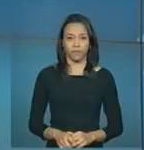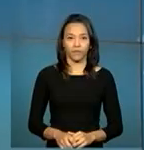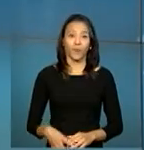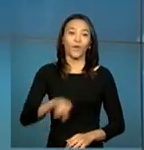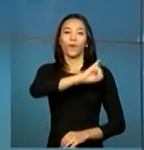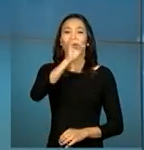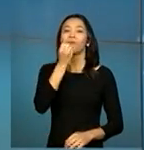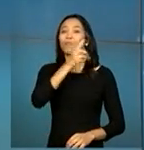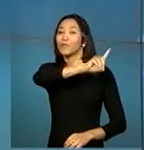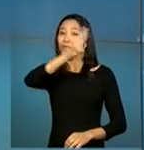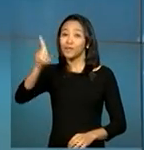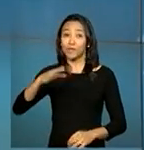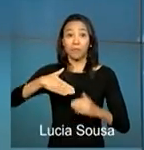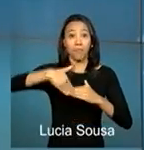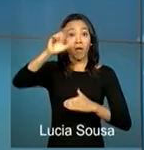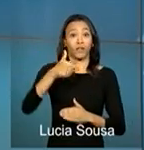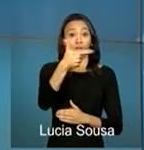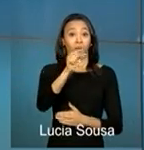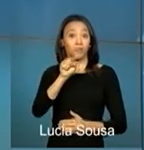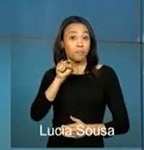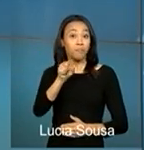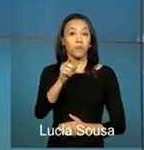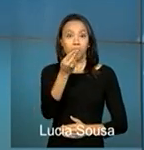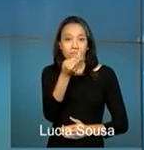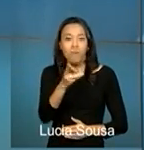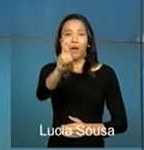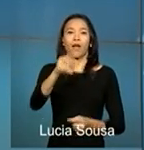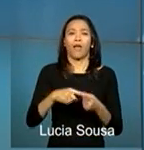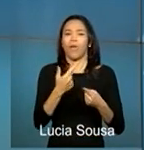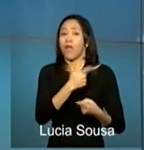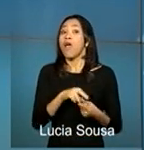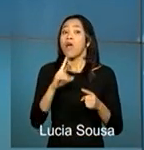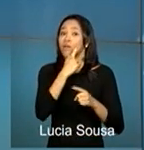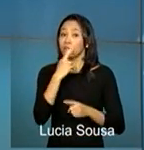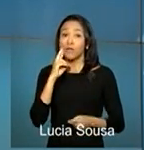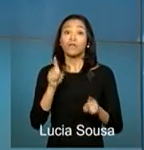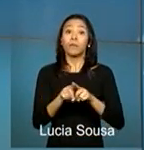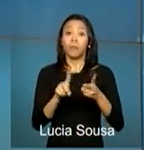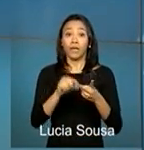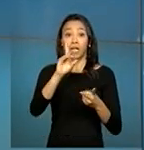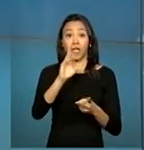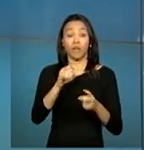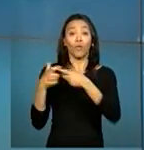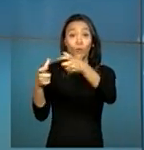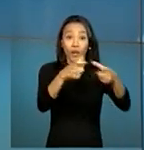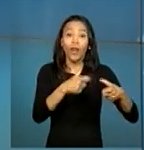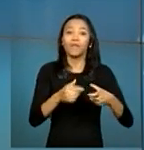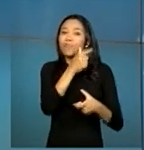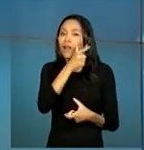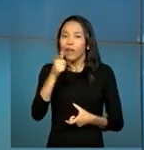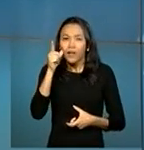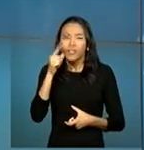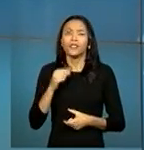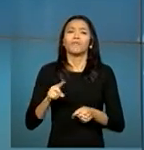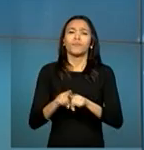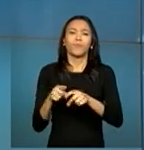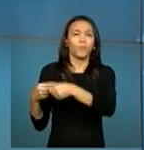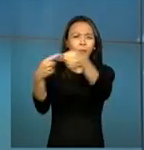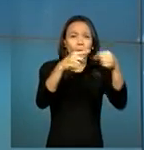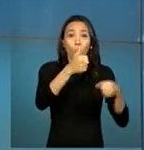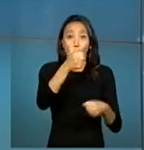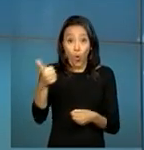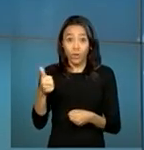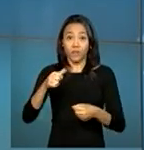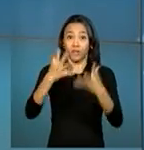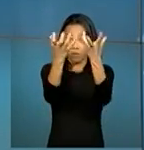Olá bom dia mais de 2.000 bares restaurantes e lanchonetes em 11 cidades sede da Copa do Mundo